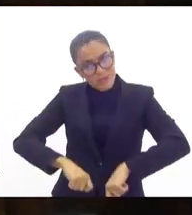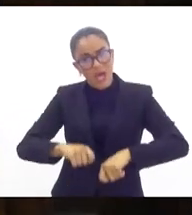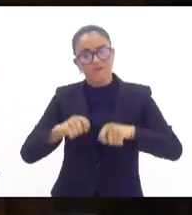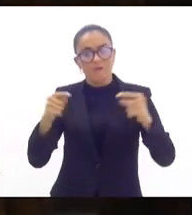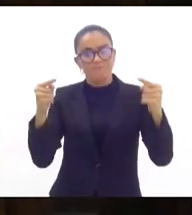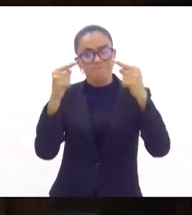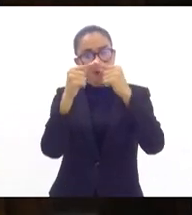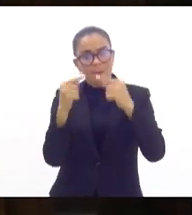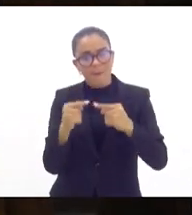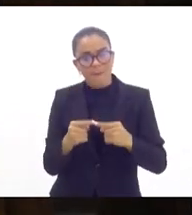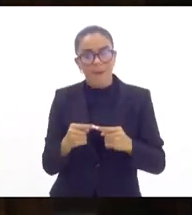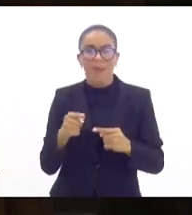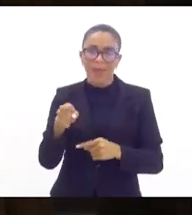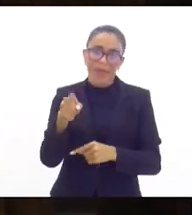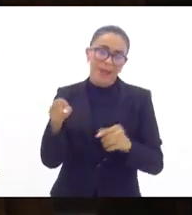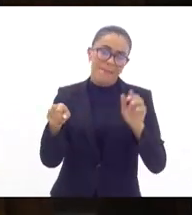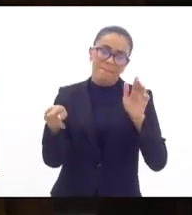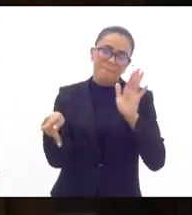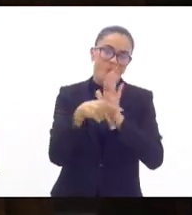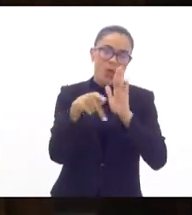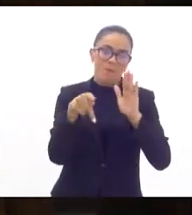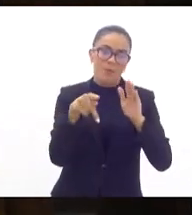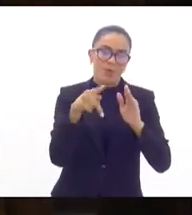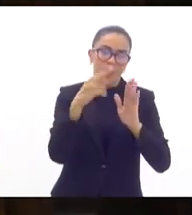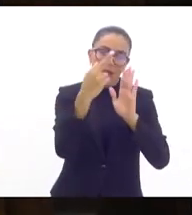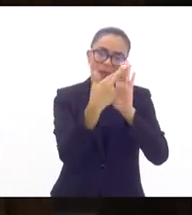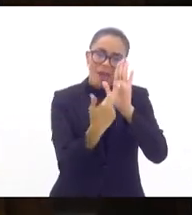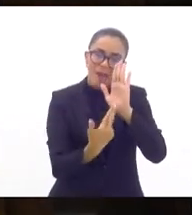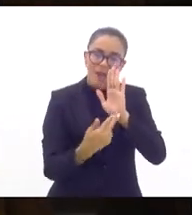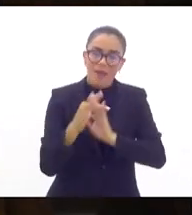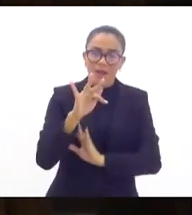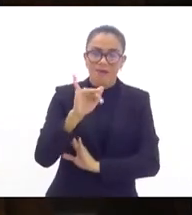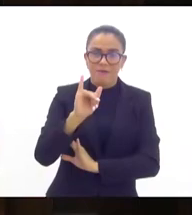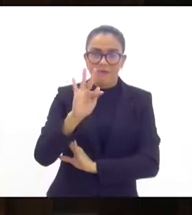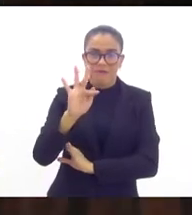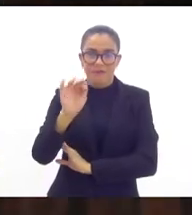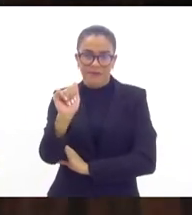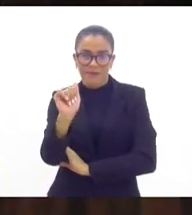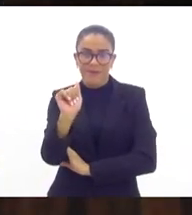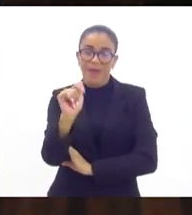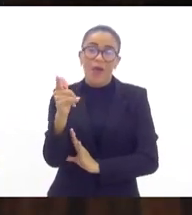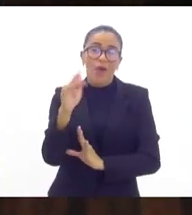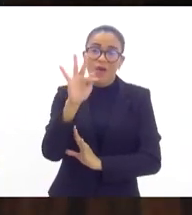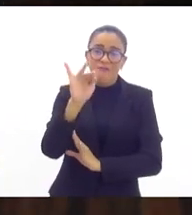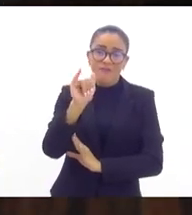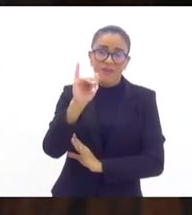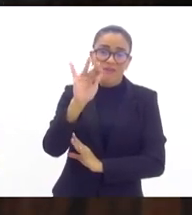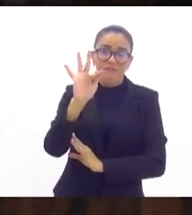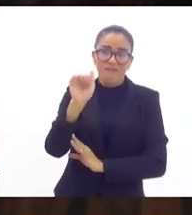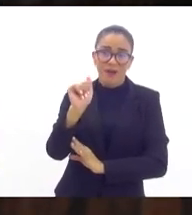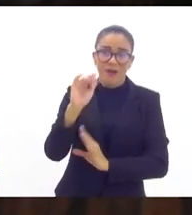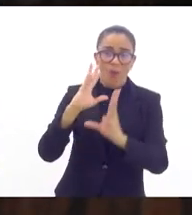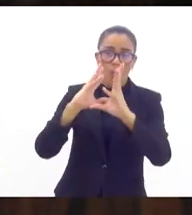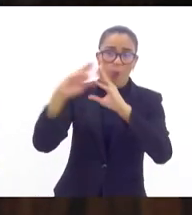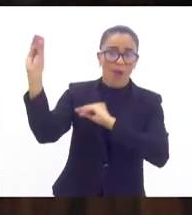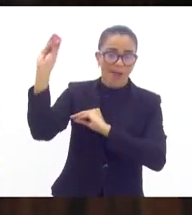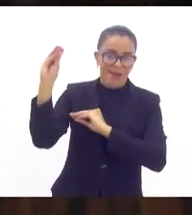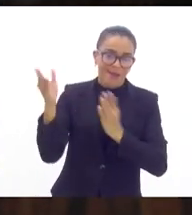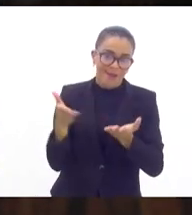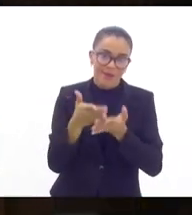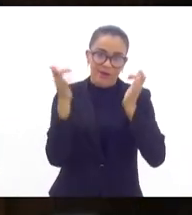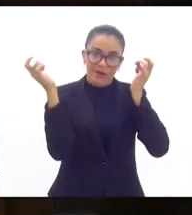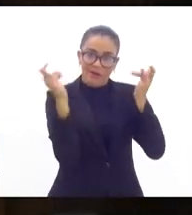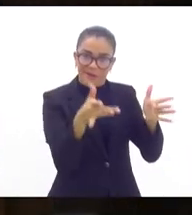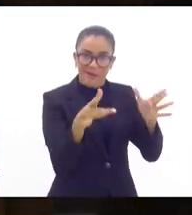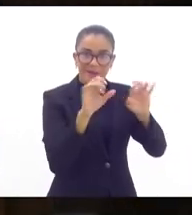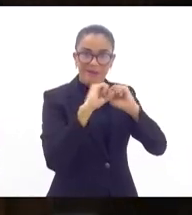FIFA né que a gente lembra do padrão FIFA que agora sumiu a FIFA foi embora deixaram a Arena e o e